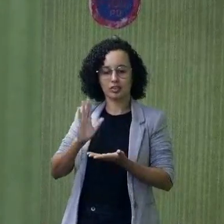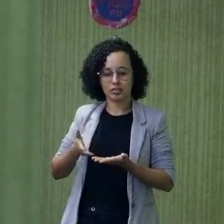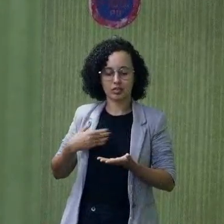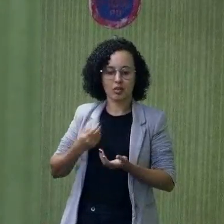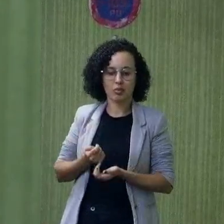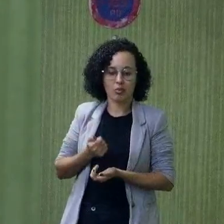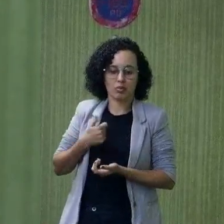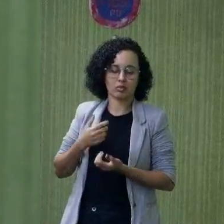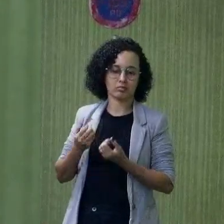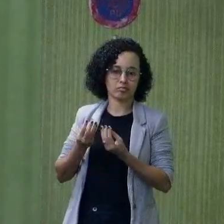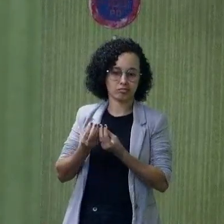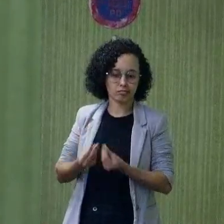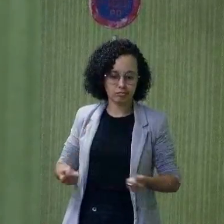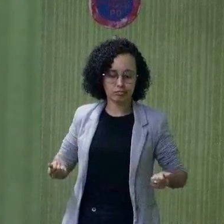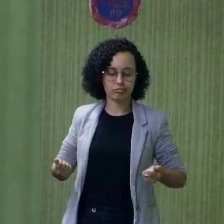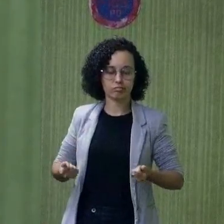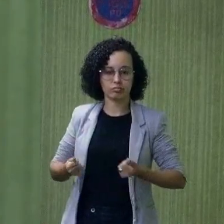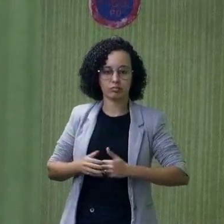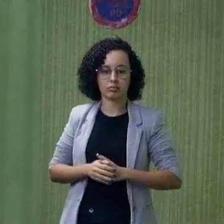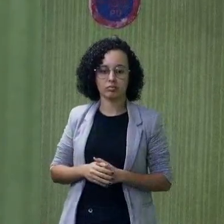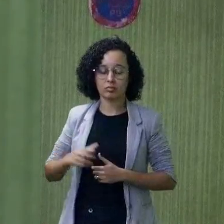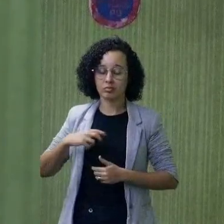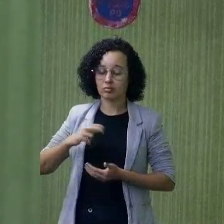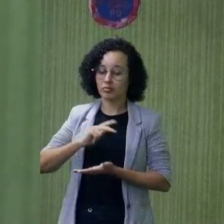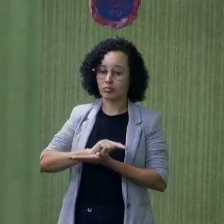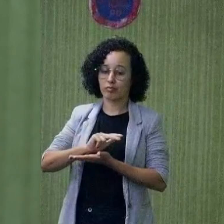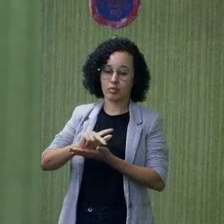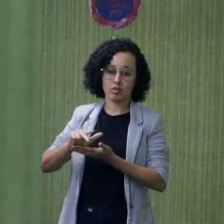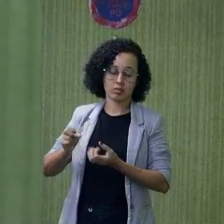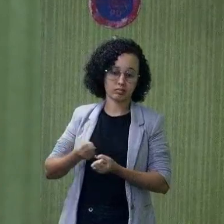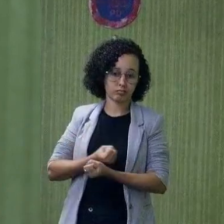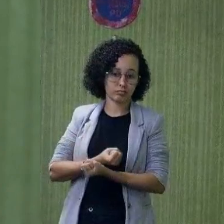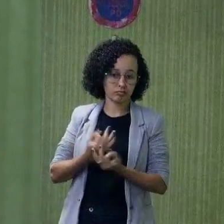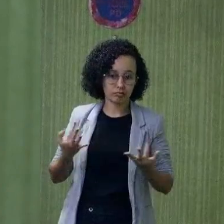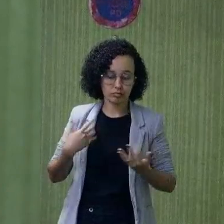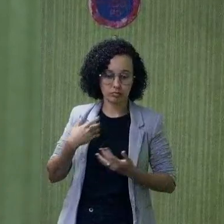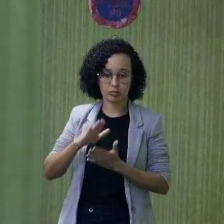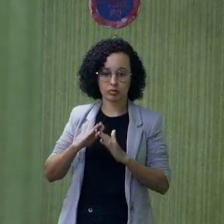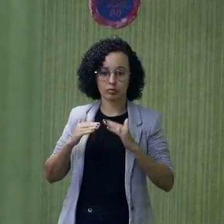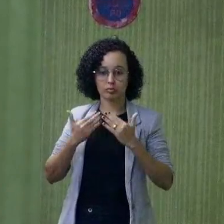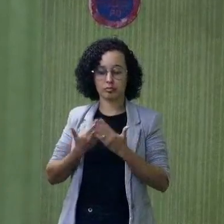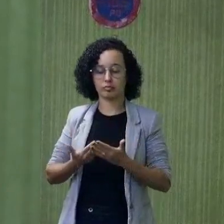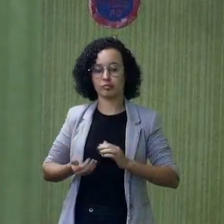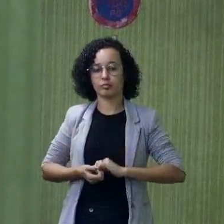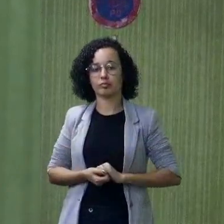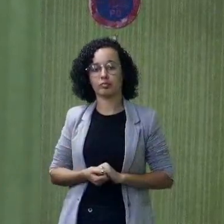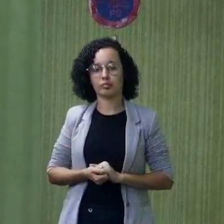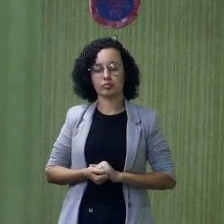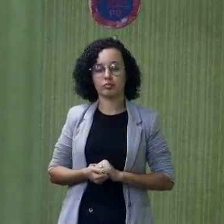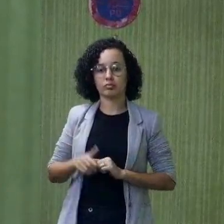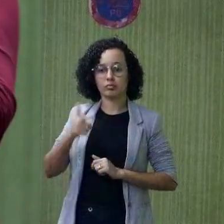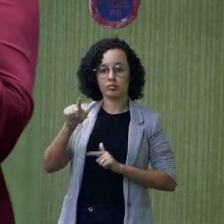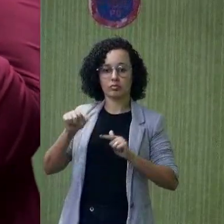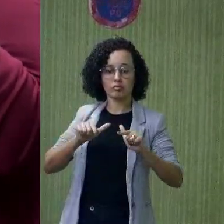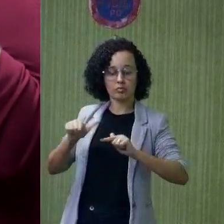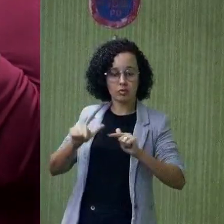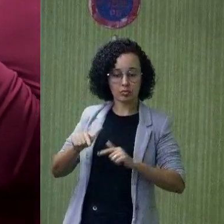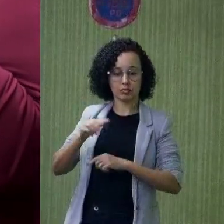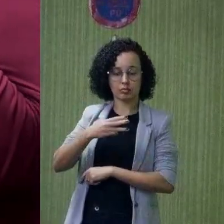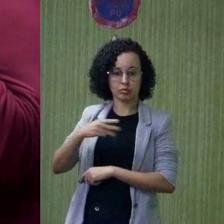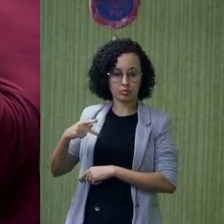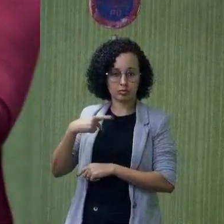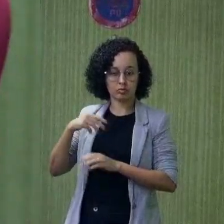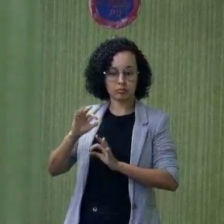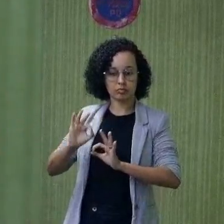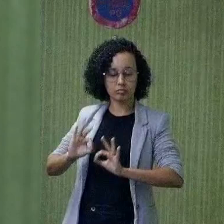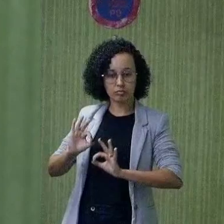escalonando porque são muitas escolas e outro trabalho que o ministério público vem fazendo